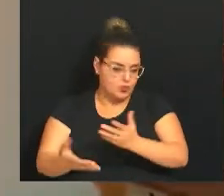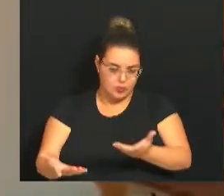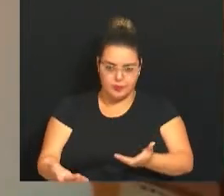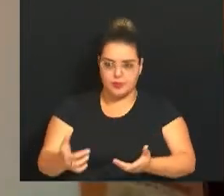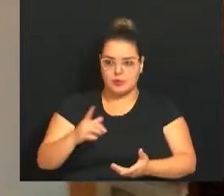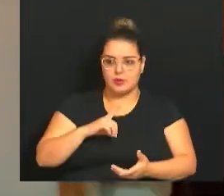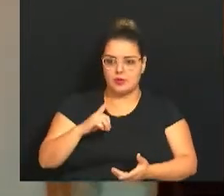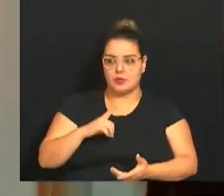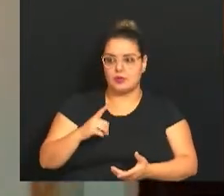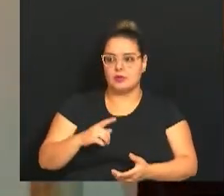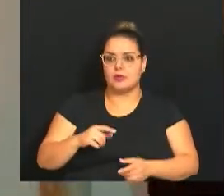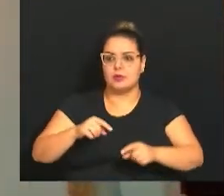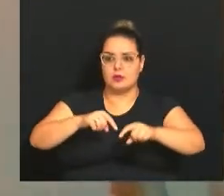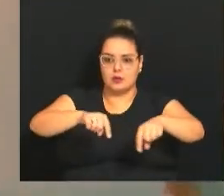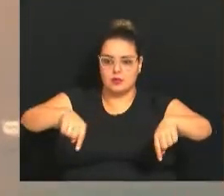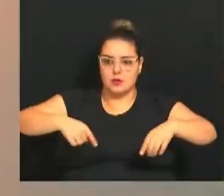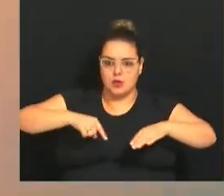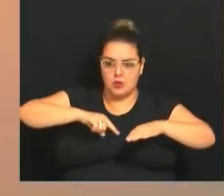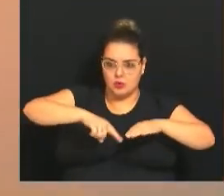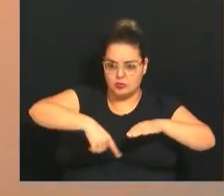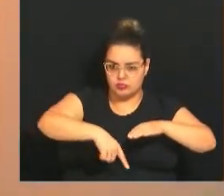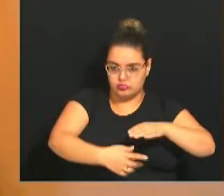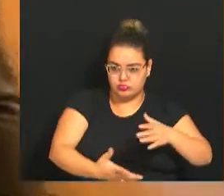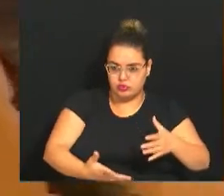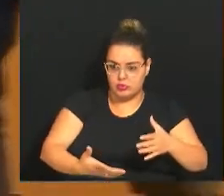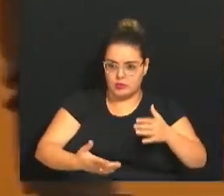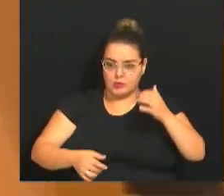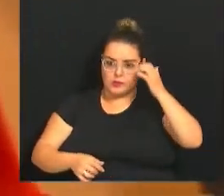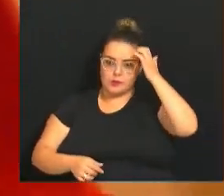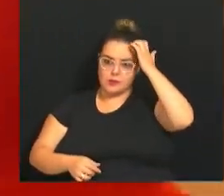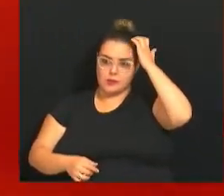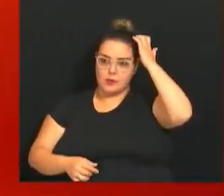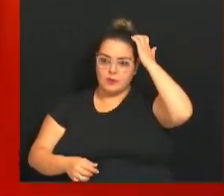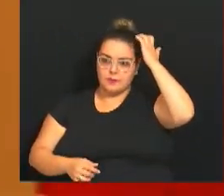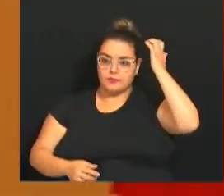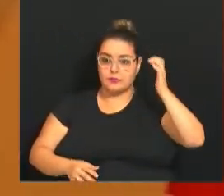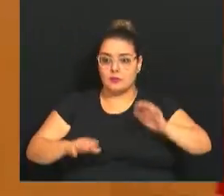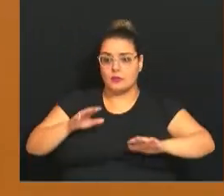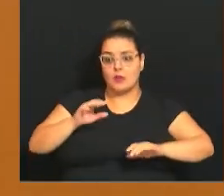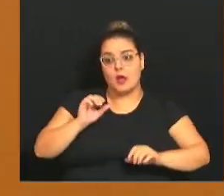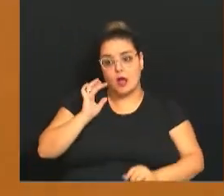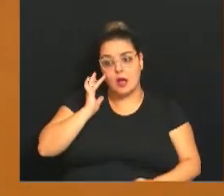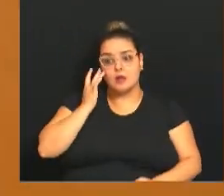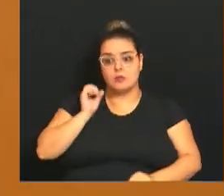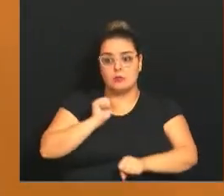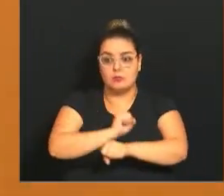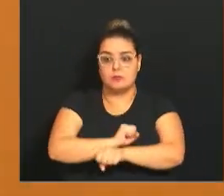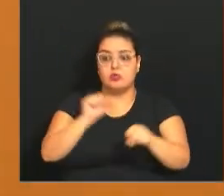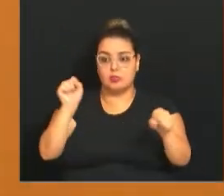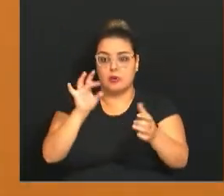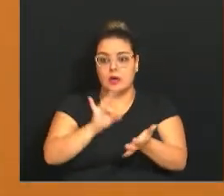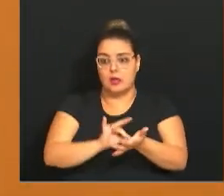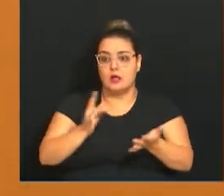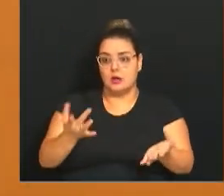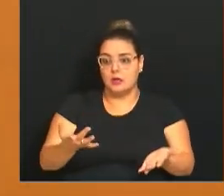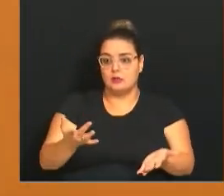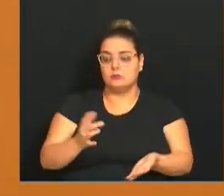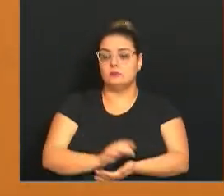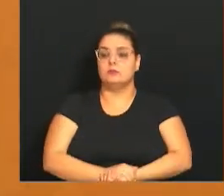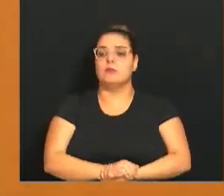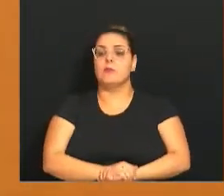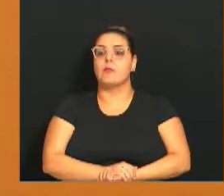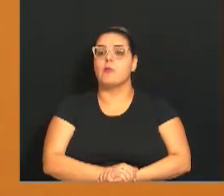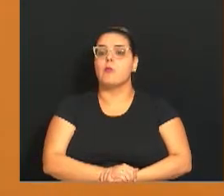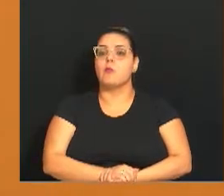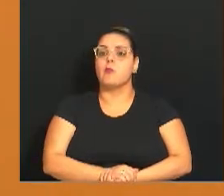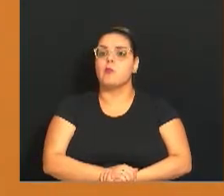uma cratera, uma foto antiga, que tem uma cratera que provavelmente foi uma bomba que estourou. Ali tem uma foto de conflitos de moradores